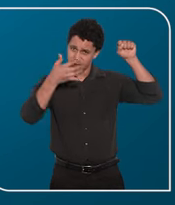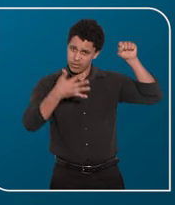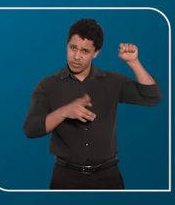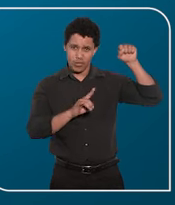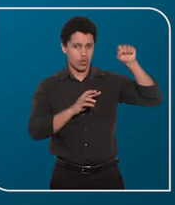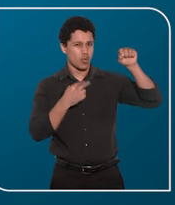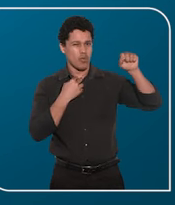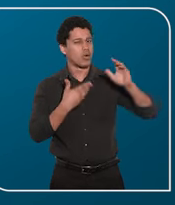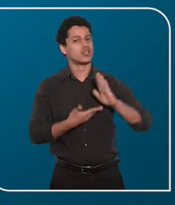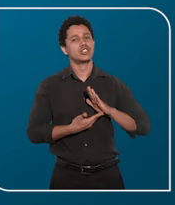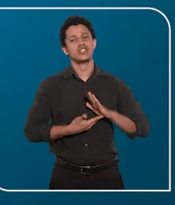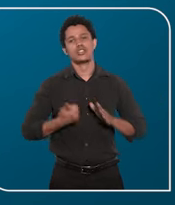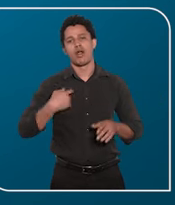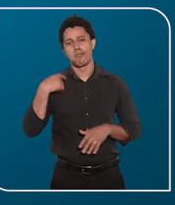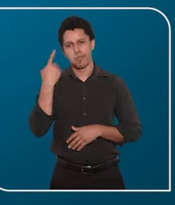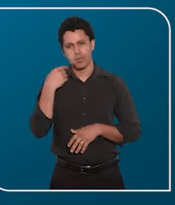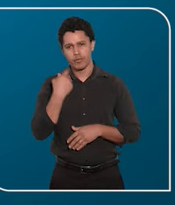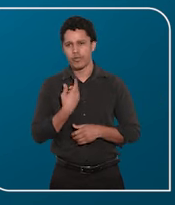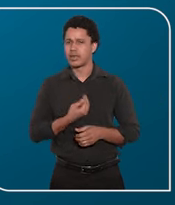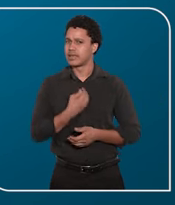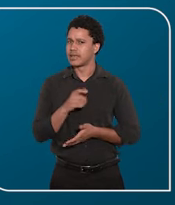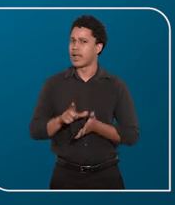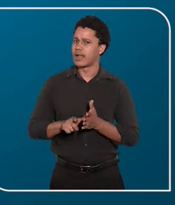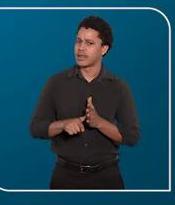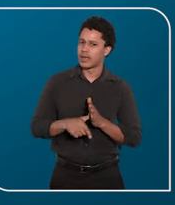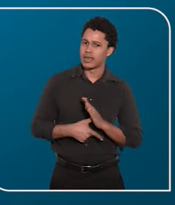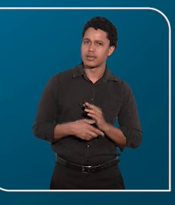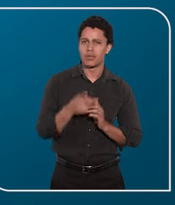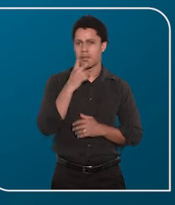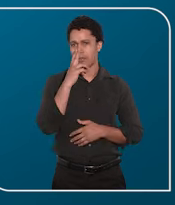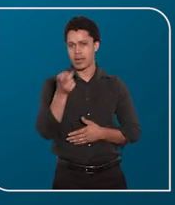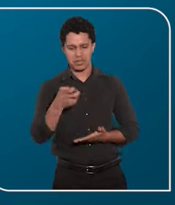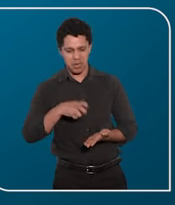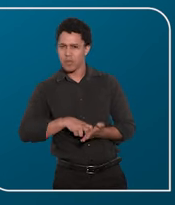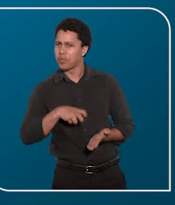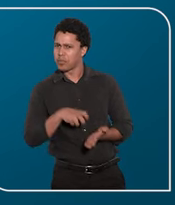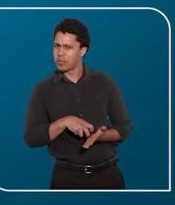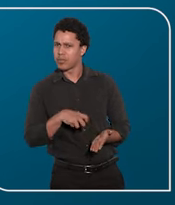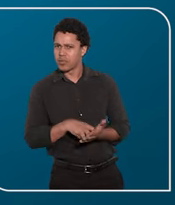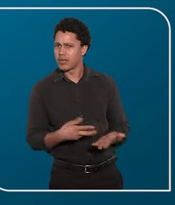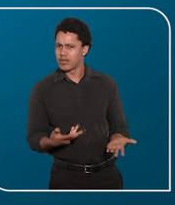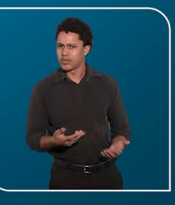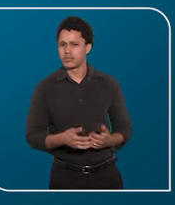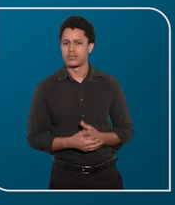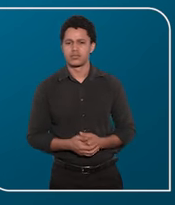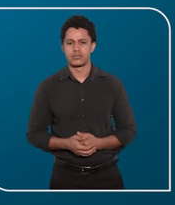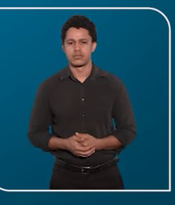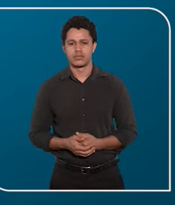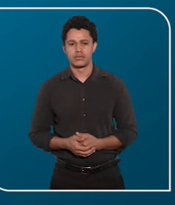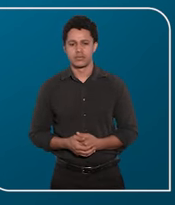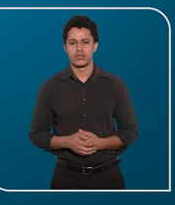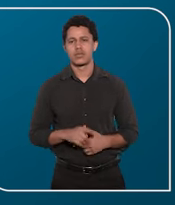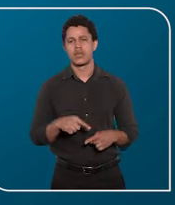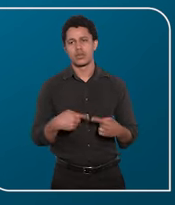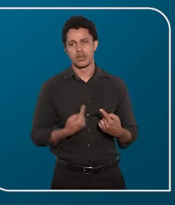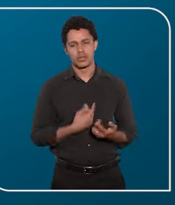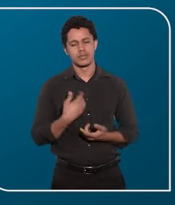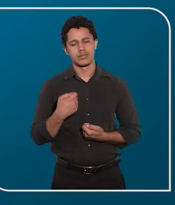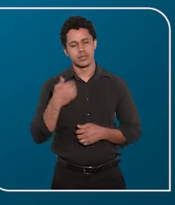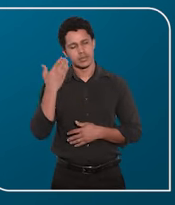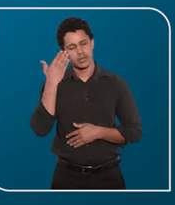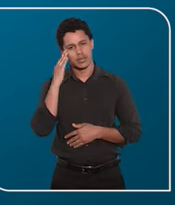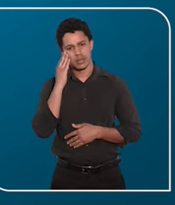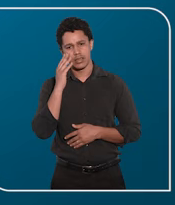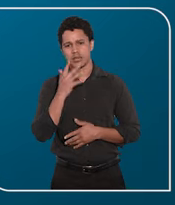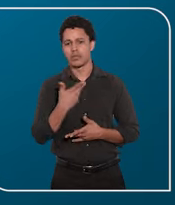suspender o advogado que está atrasado porque estaríamos utilizando de uma forma de sanção, nós passaríamos a entender aquilo como